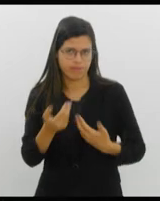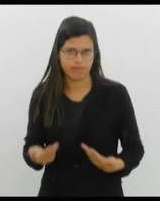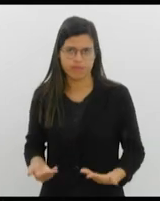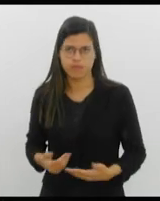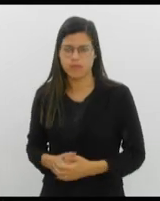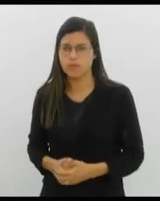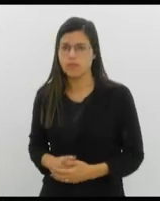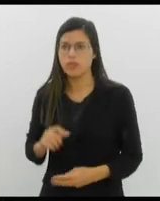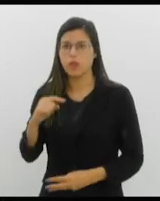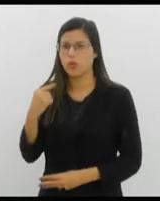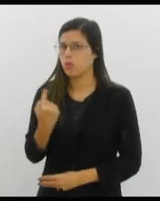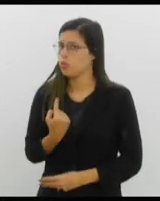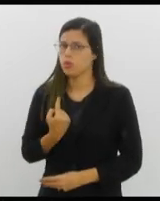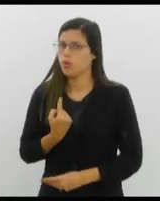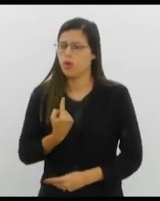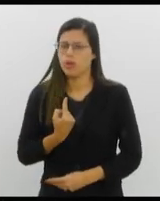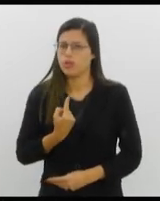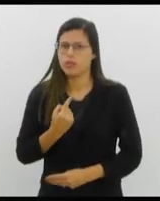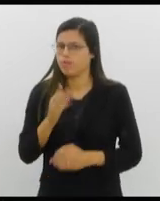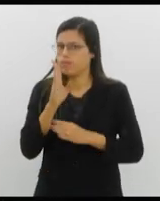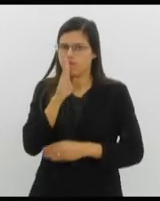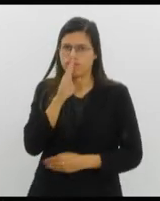A gente não vai mais se calar.